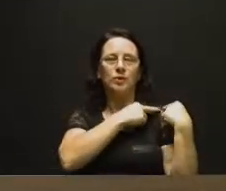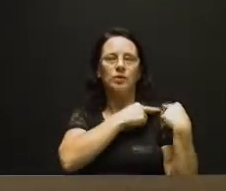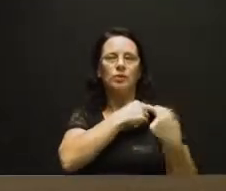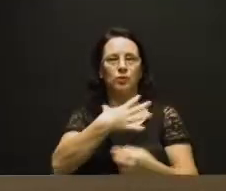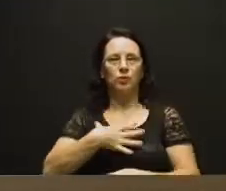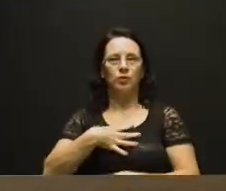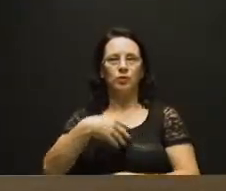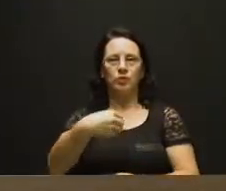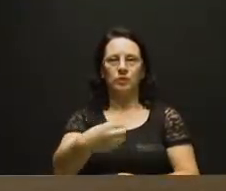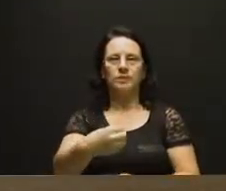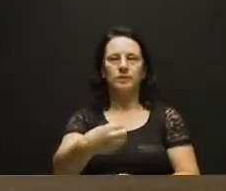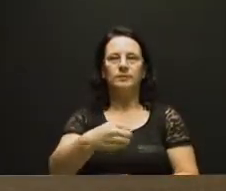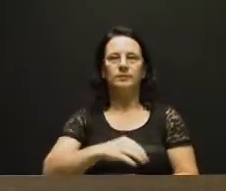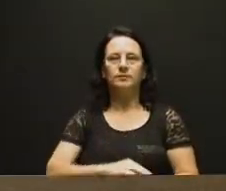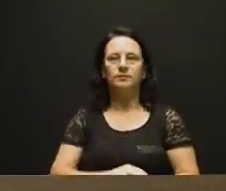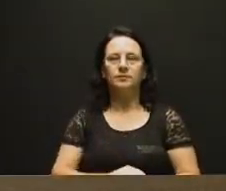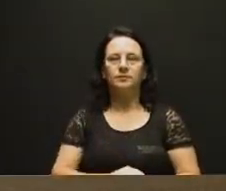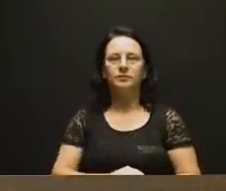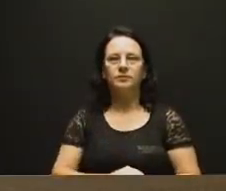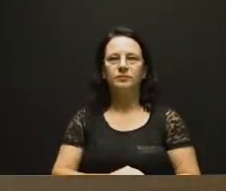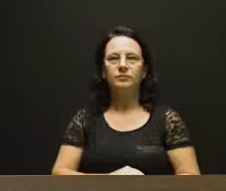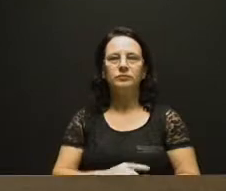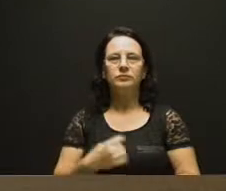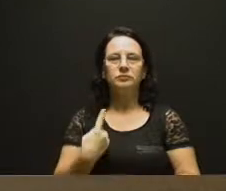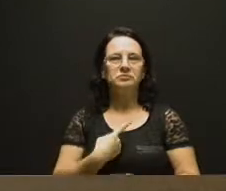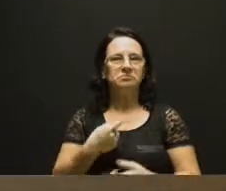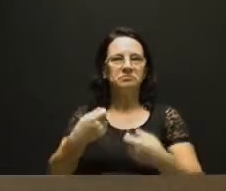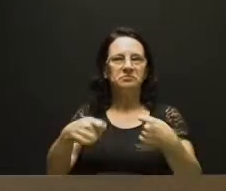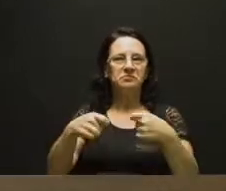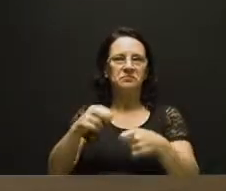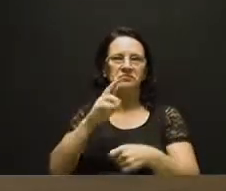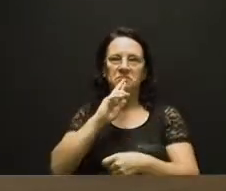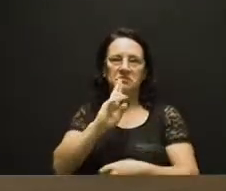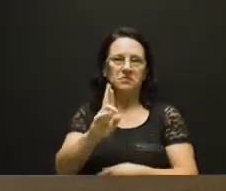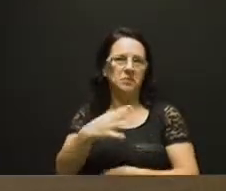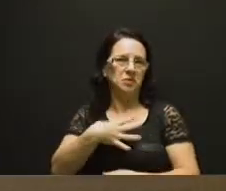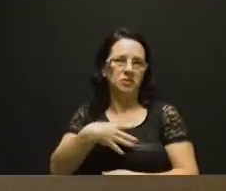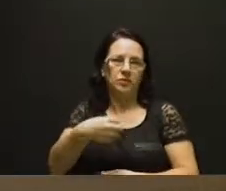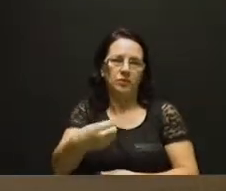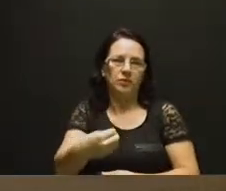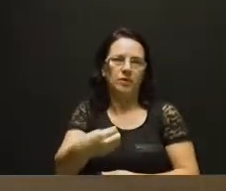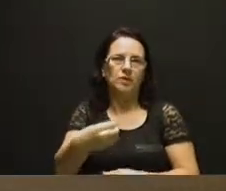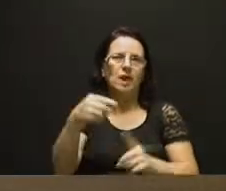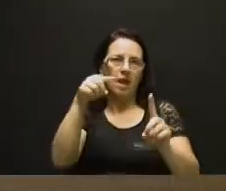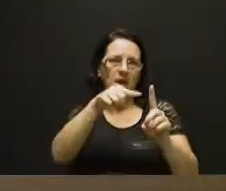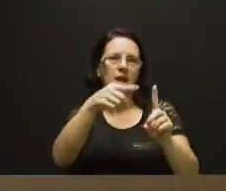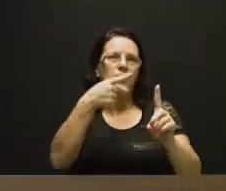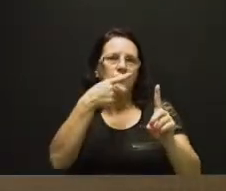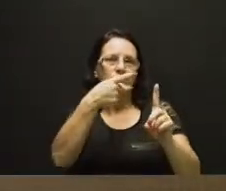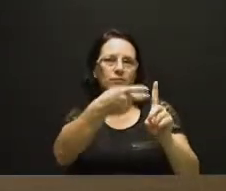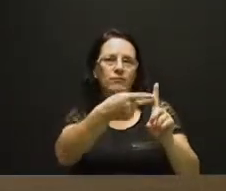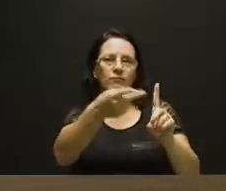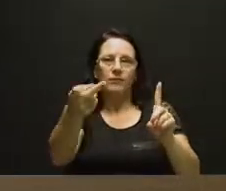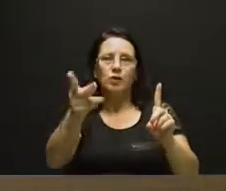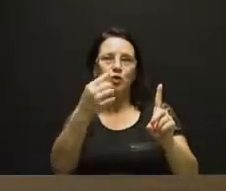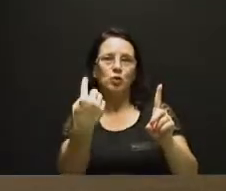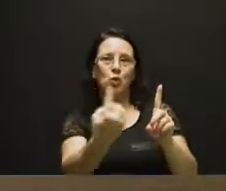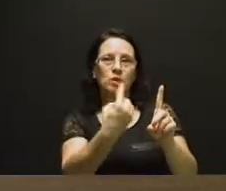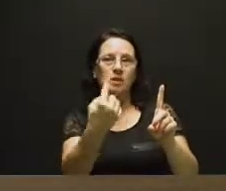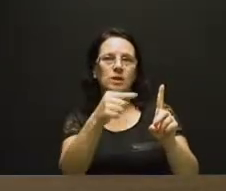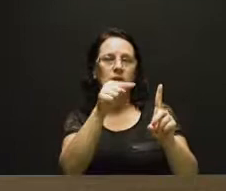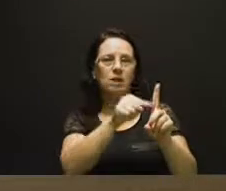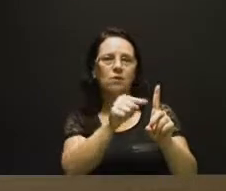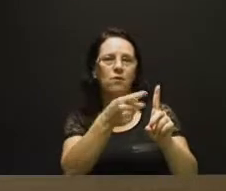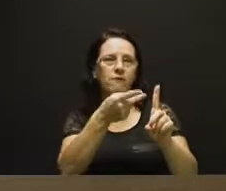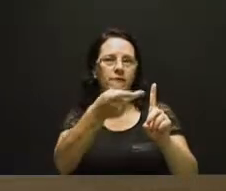nossos filhos é não precisemos mais responder por eles e eles vão responder sozinhos eles vão ser protagonistas